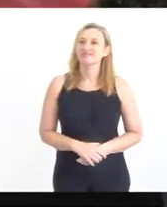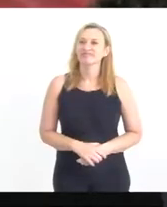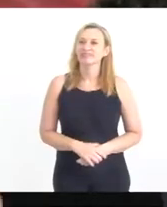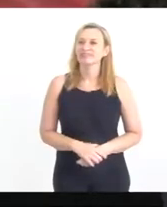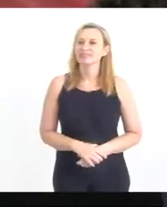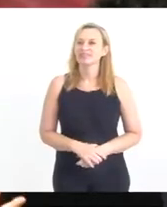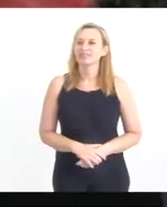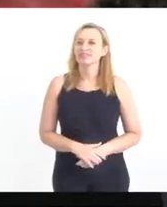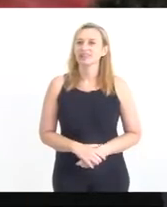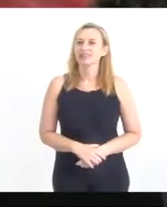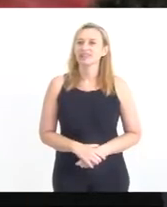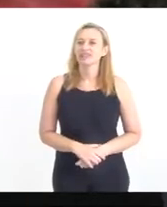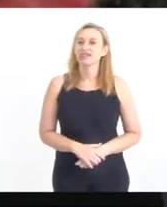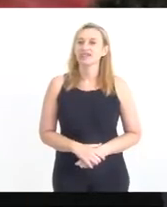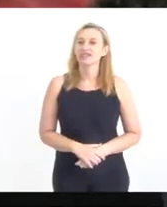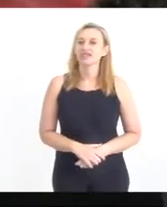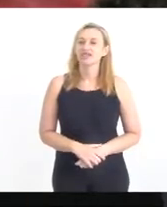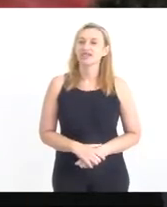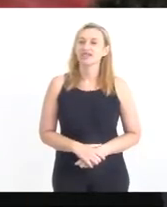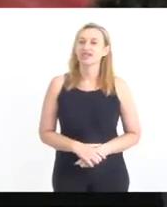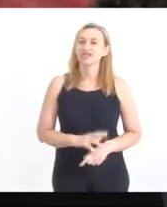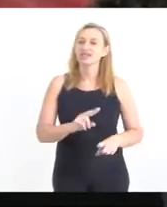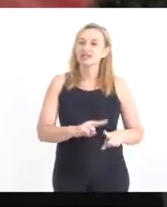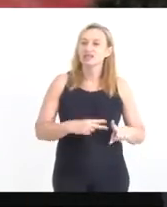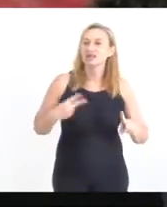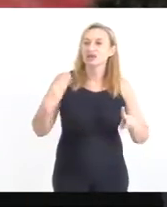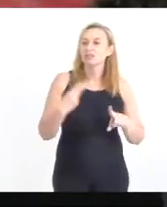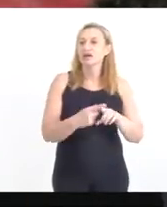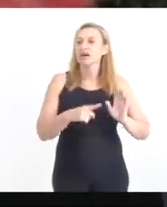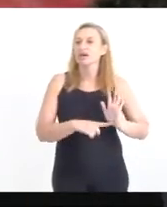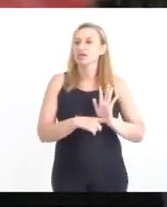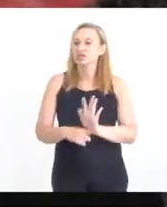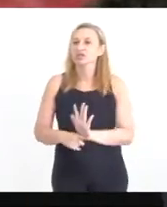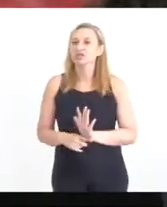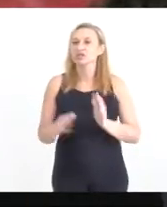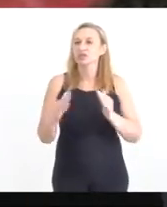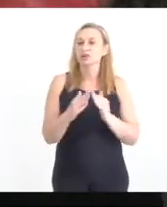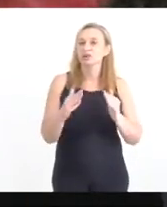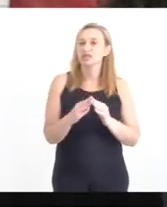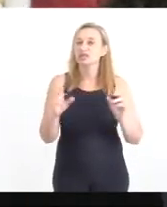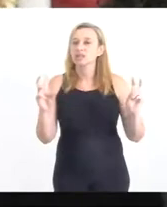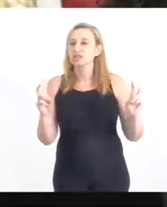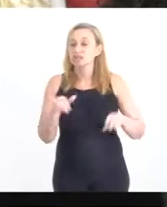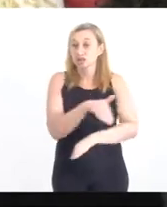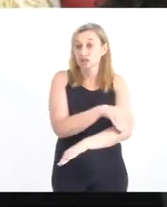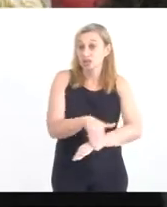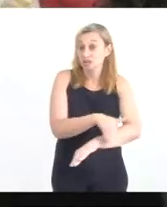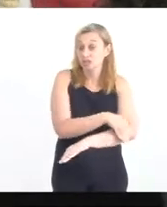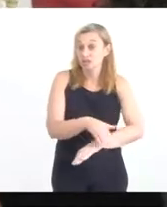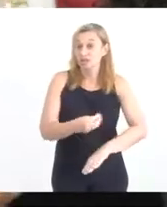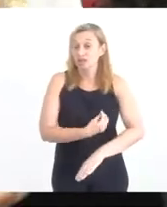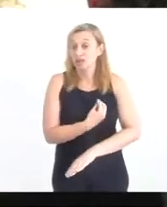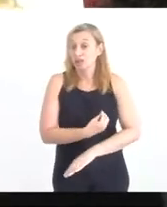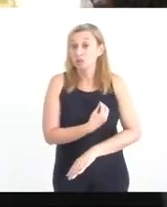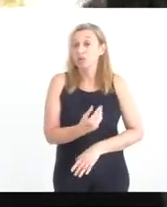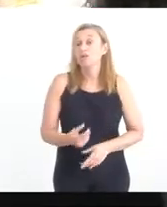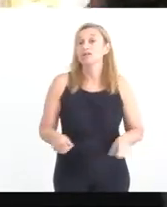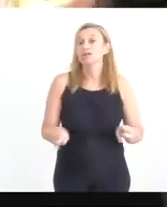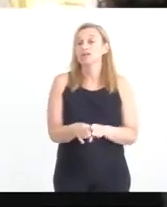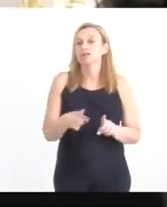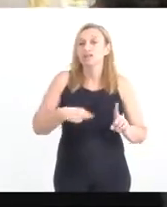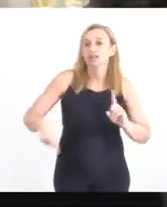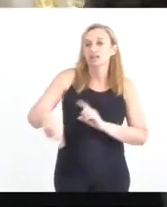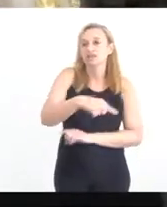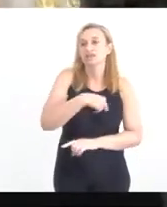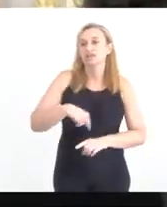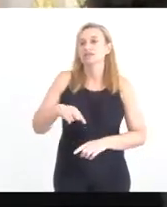a equipe teve que se Reinventar e ajudar moradores em situação de rua e moradores do entorno